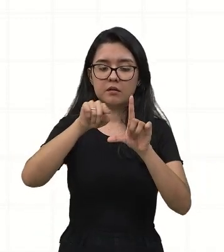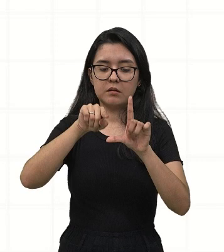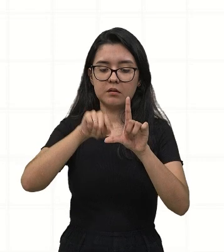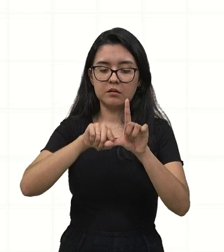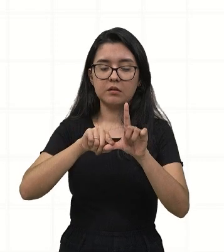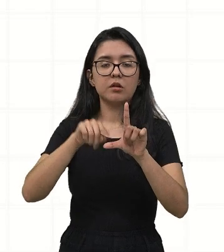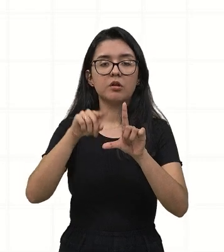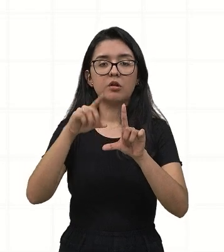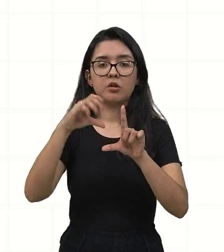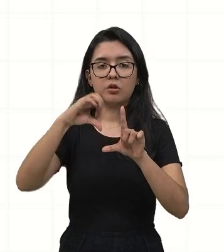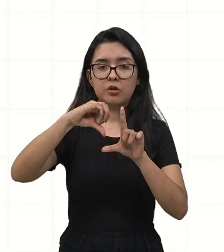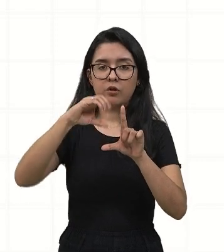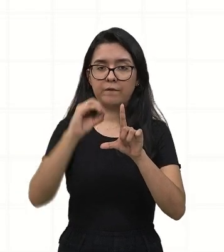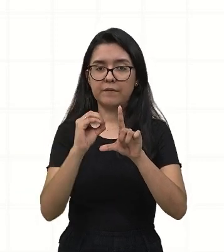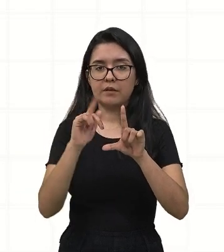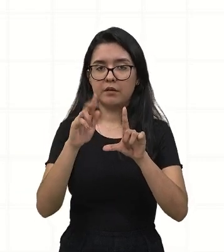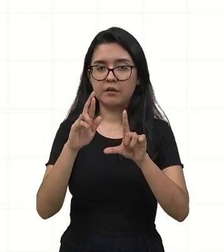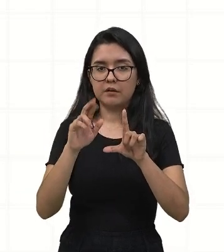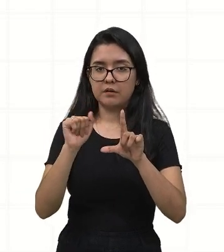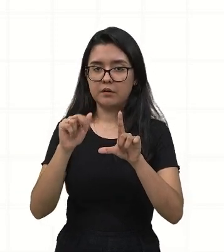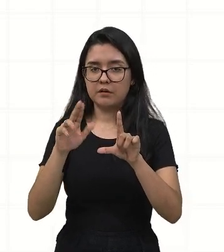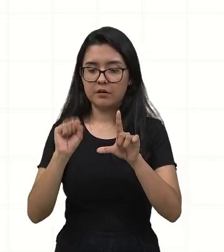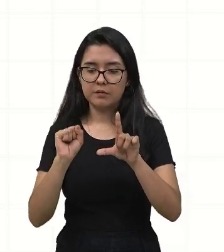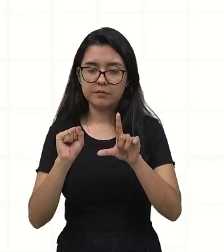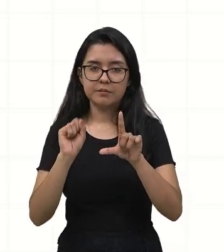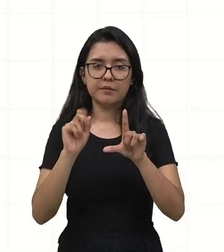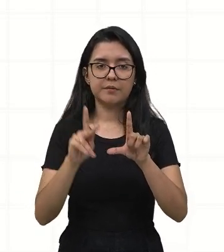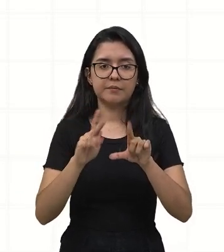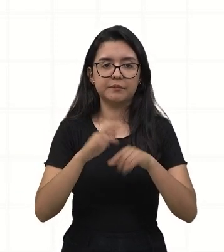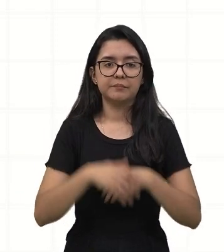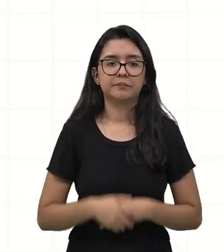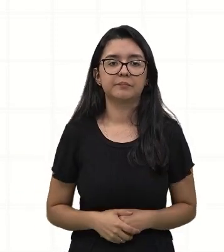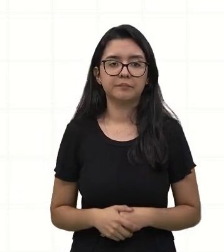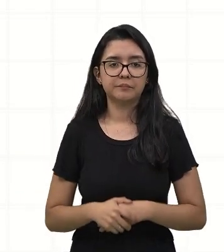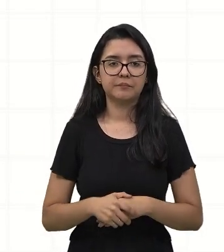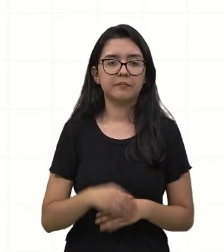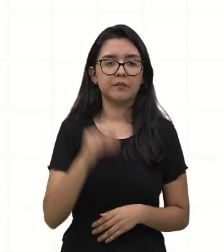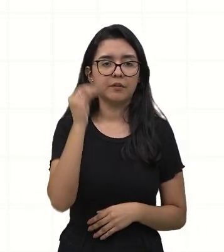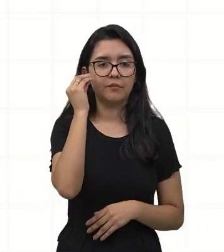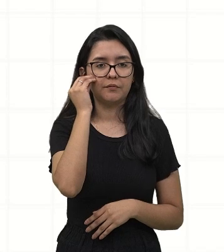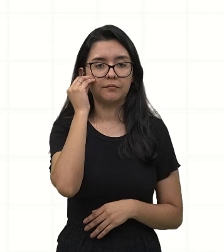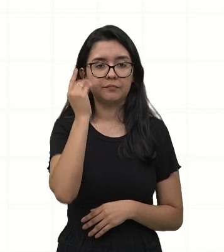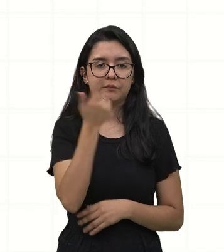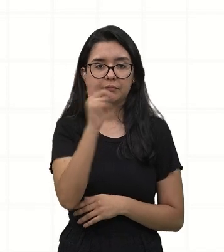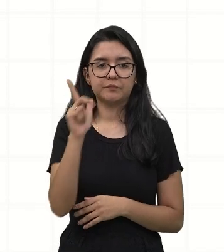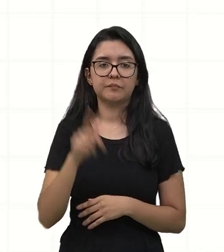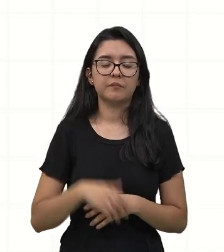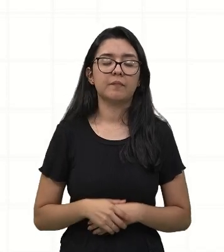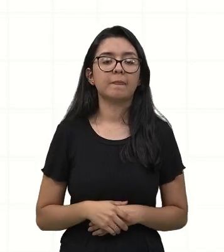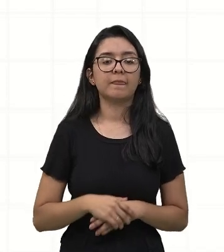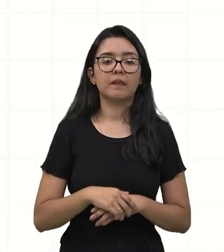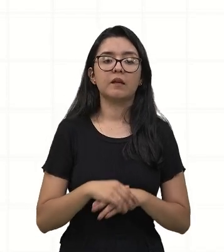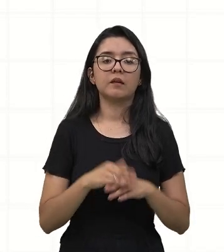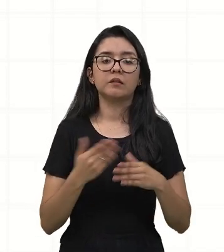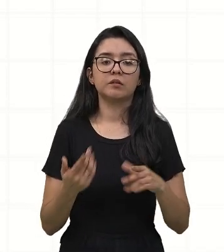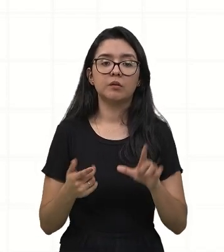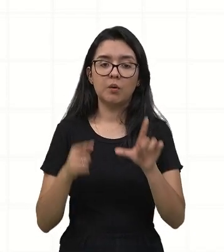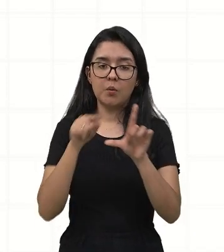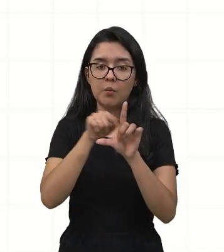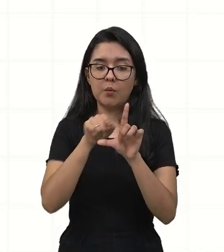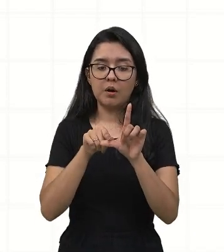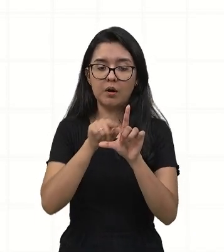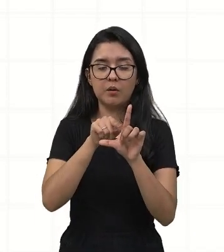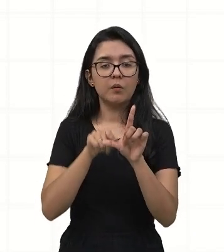exatamente 90 graus. Tá legal? Vamos continuar aqui, ó. O ângulo obtuso, ó. Um